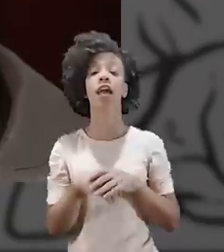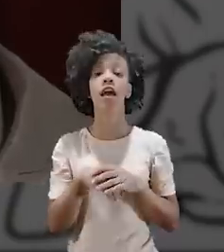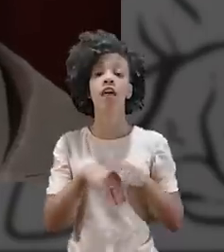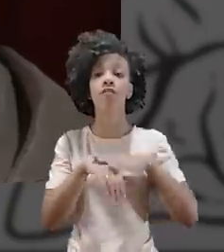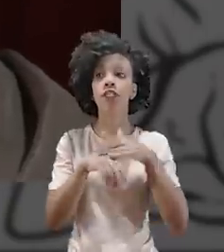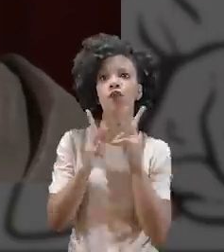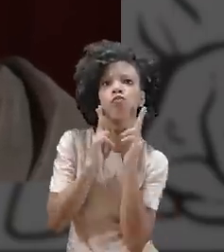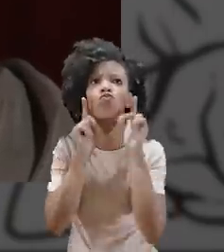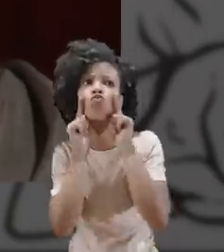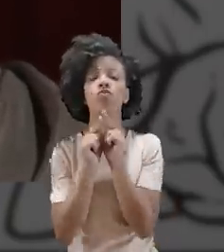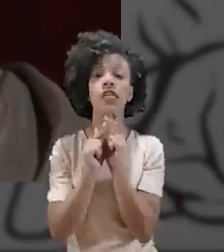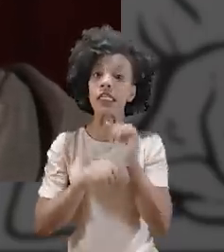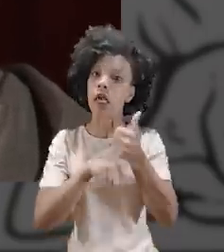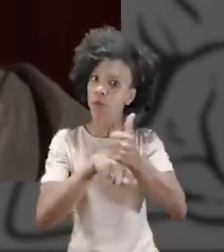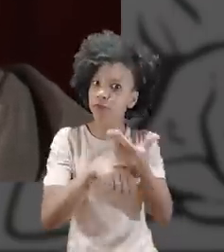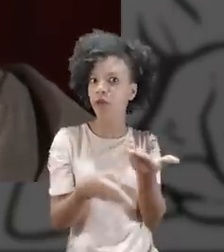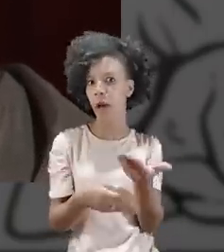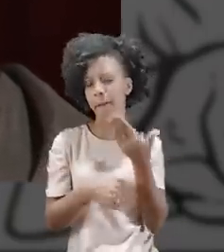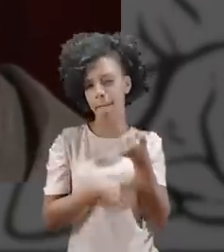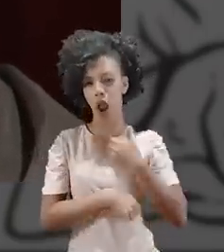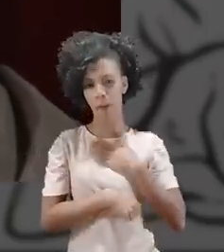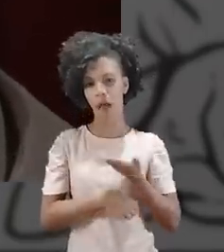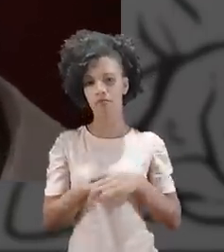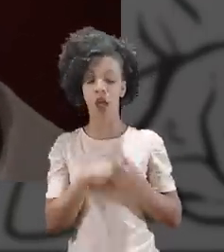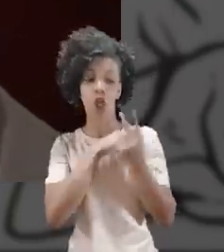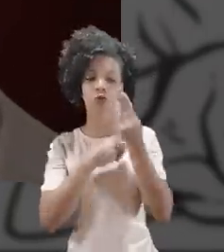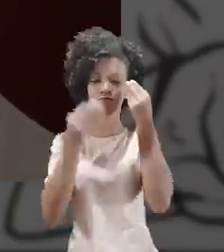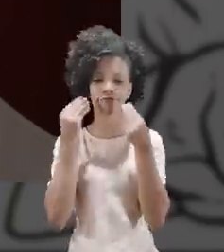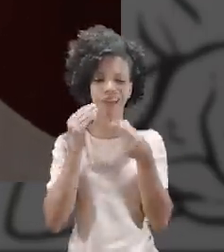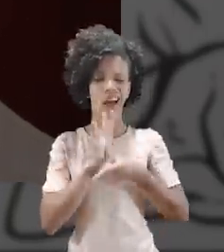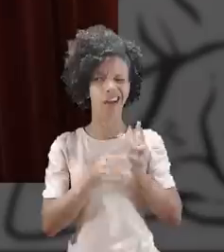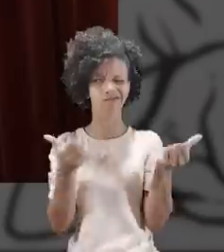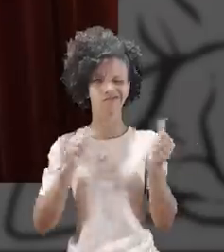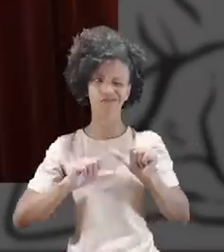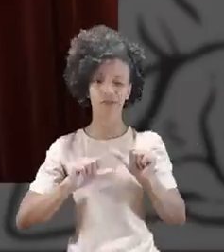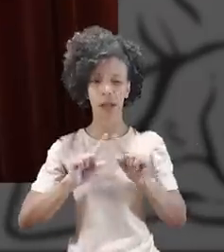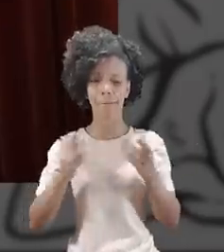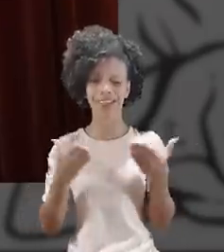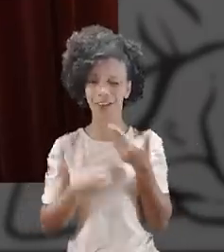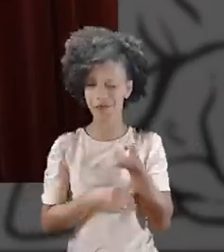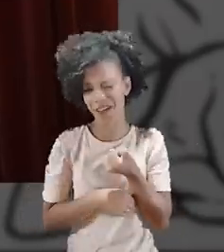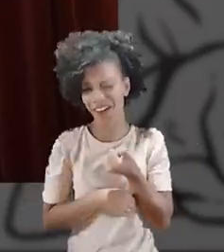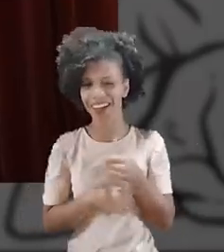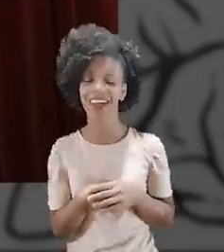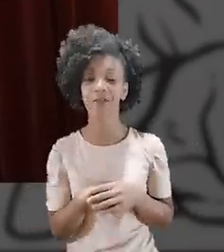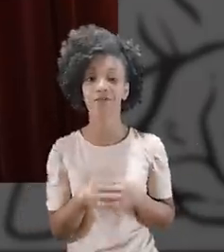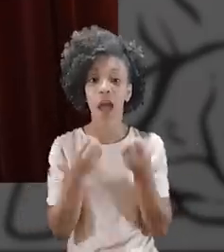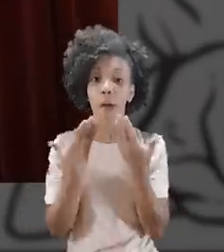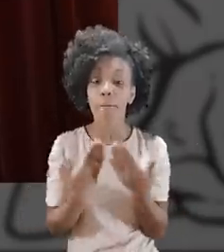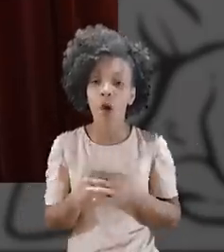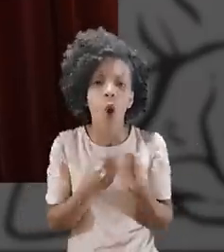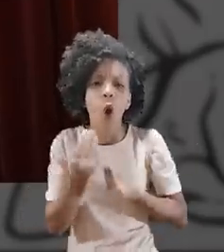minha barba bom se eu vou falar com o Barbeiro melhor ser o meu ele que cuida aí dá esse meu visual aí que tá era pior agora tá melhorando né